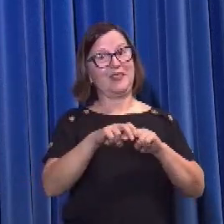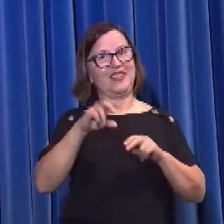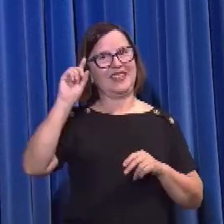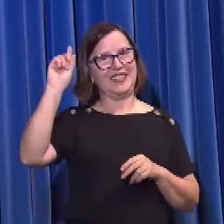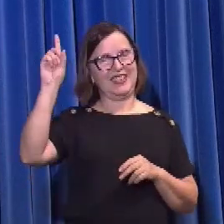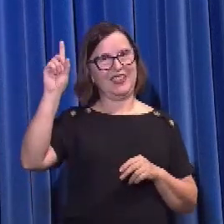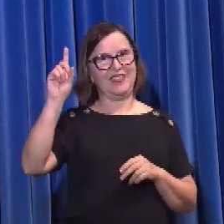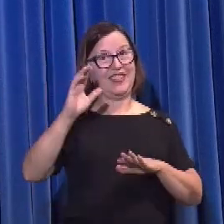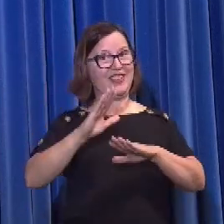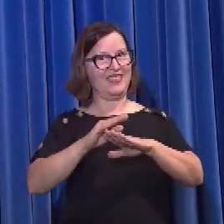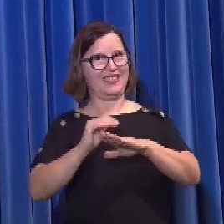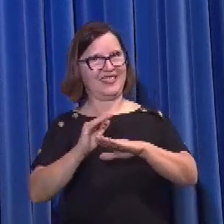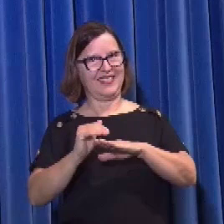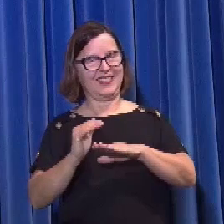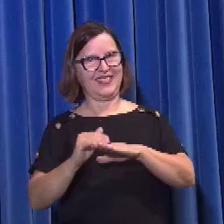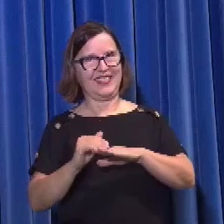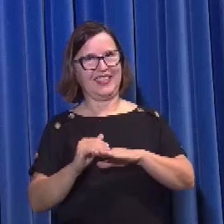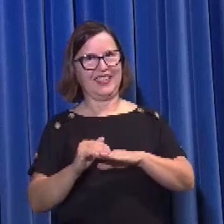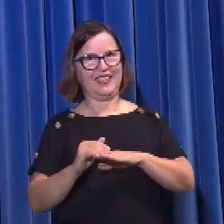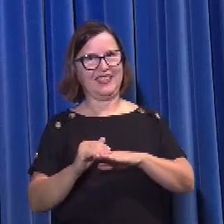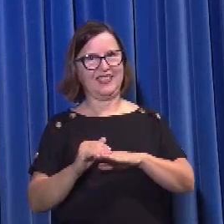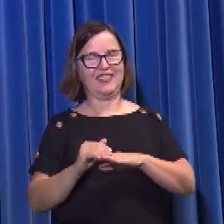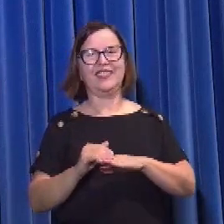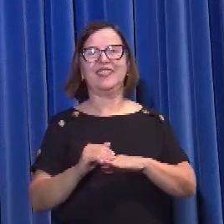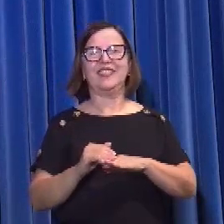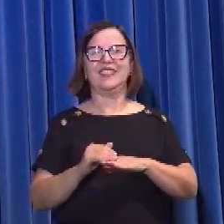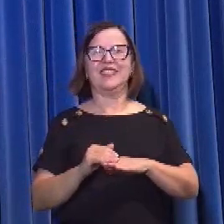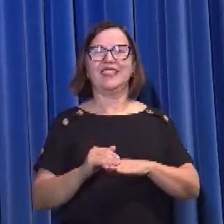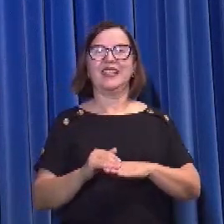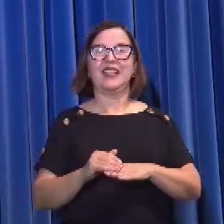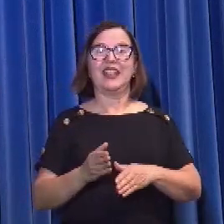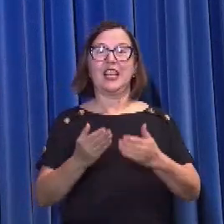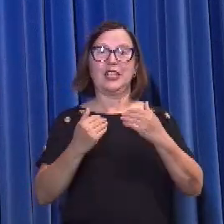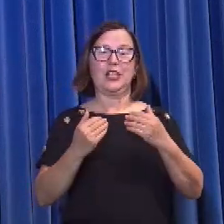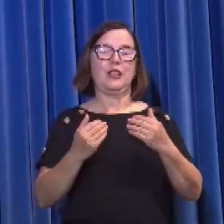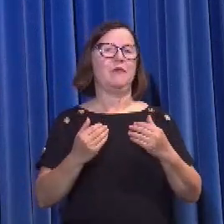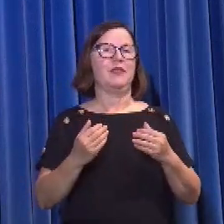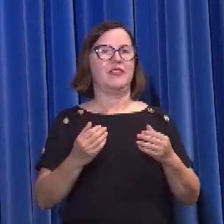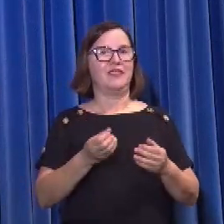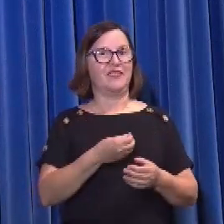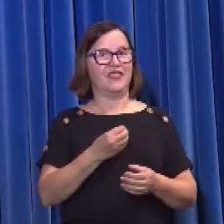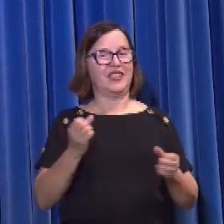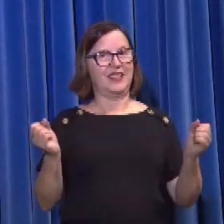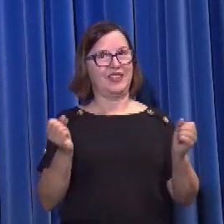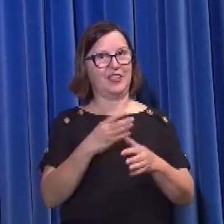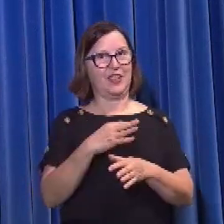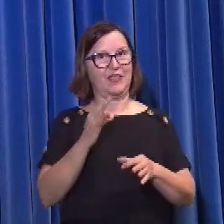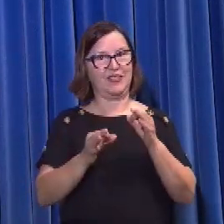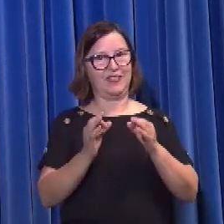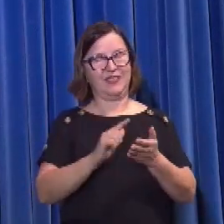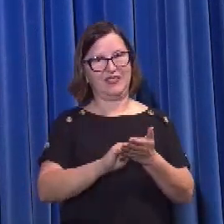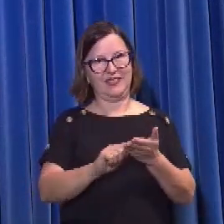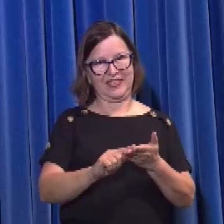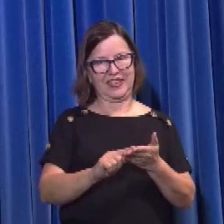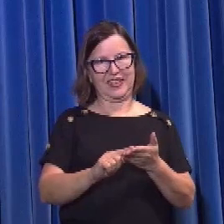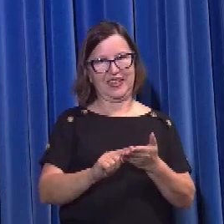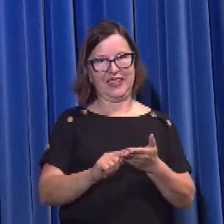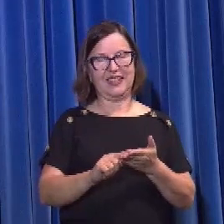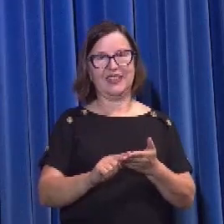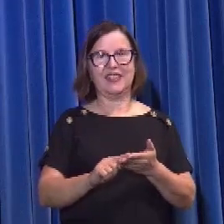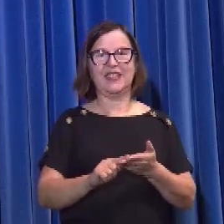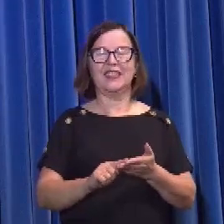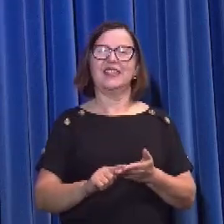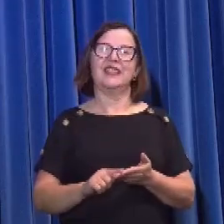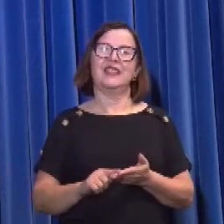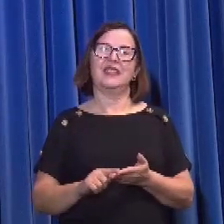sido chamados, regenerados, justificados nesta vida e colocados no caminho para a glorificação